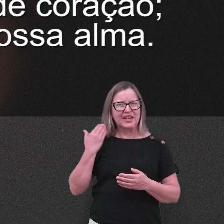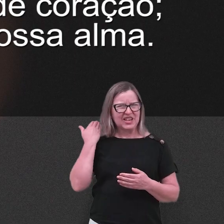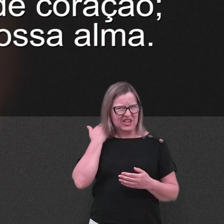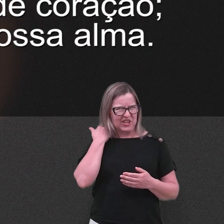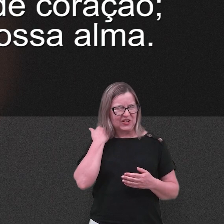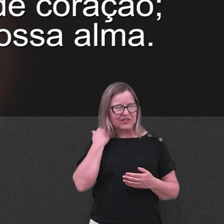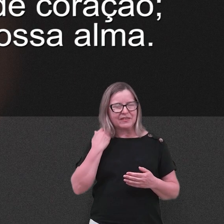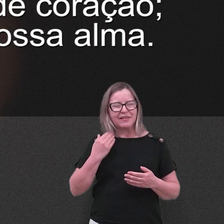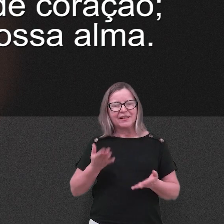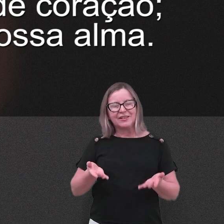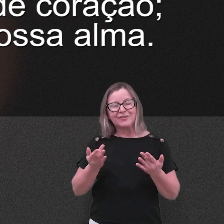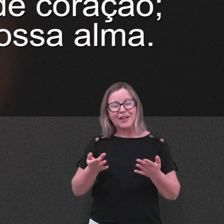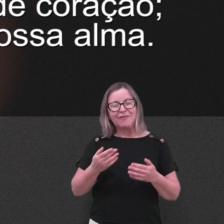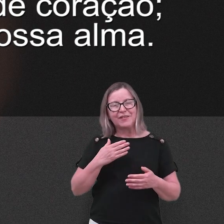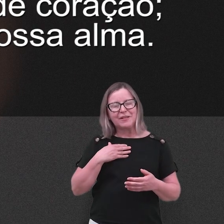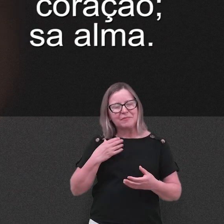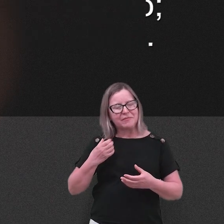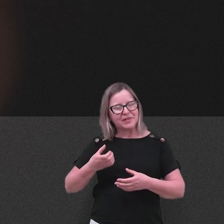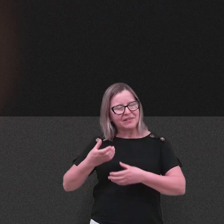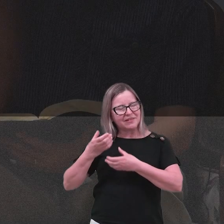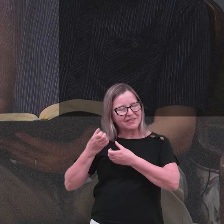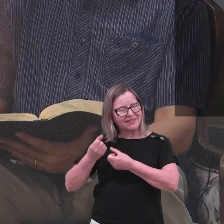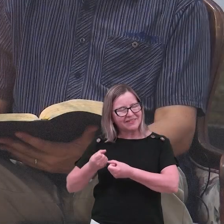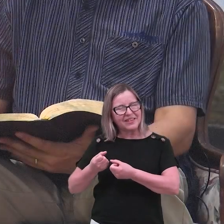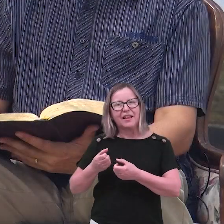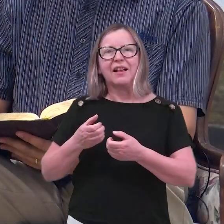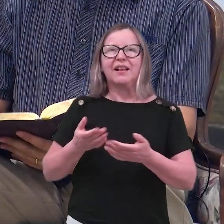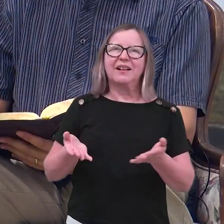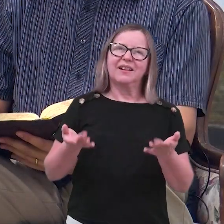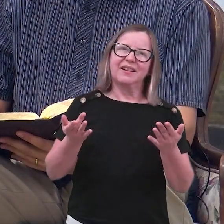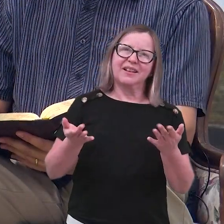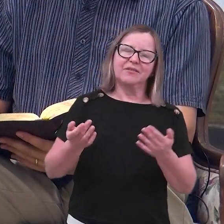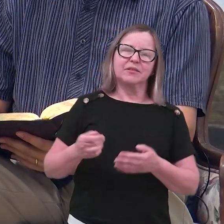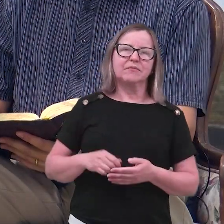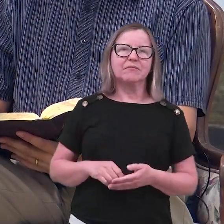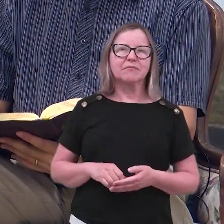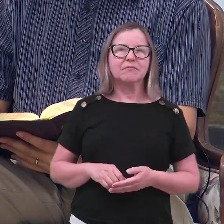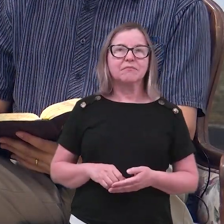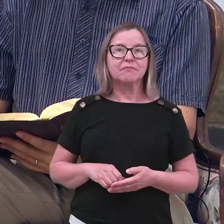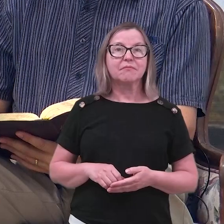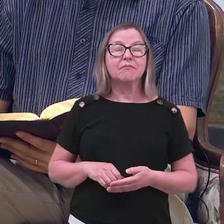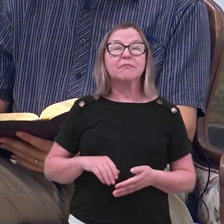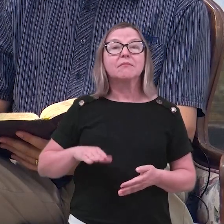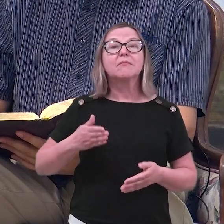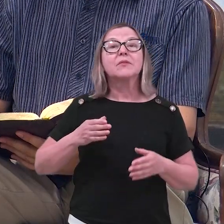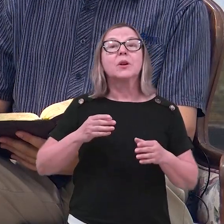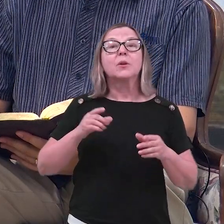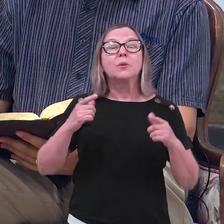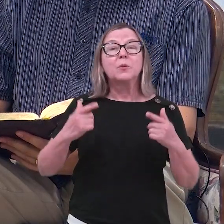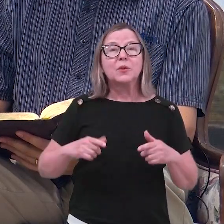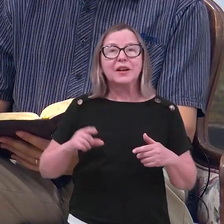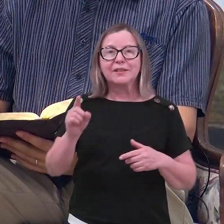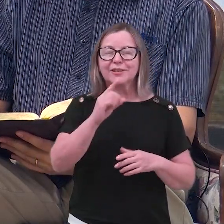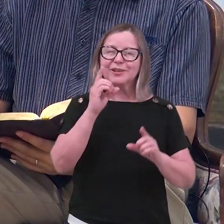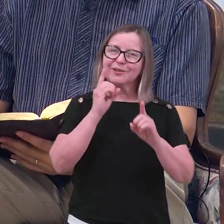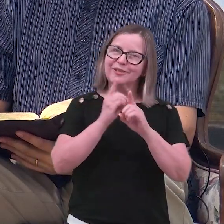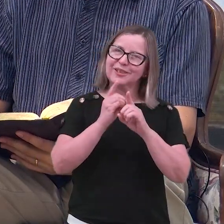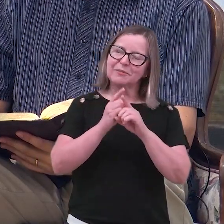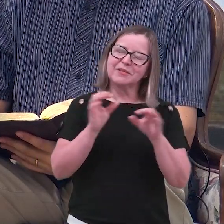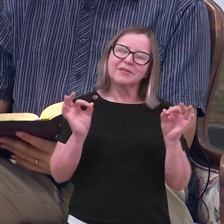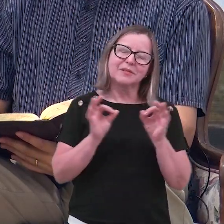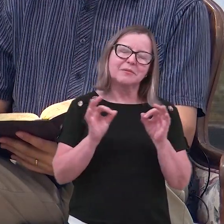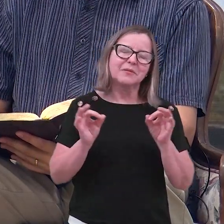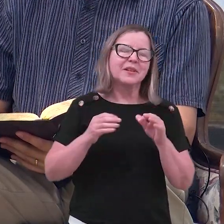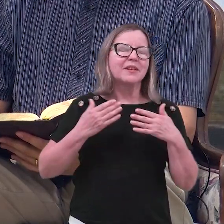suave e o meu fardo é leve. Aonde que nós vamos encontrar simplicidade, aonde que nós vamos encontrar